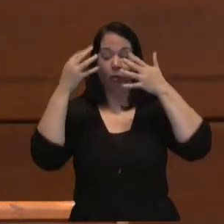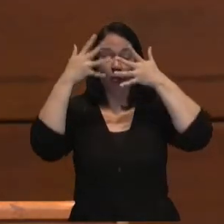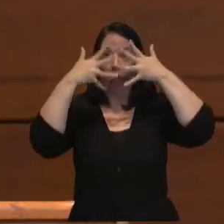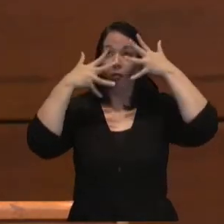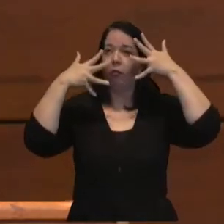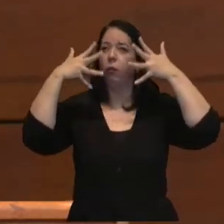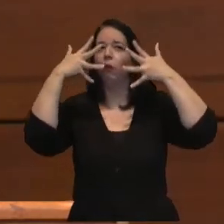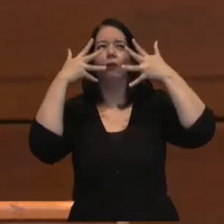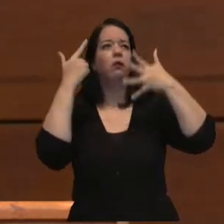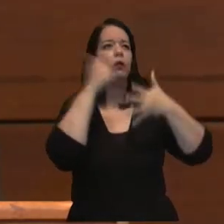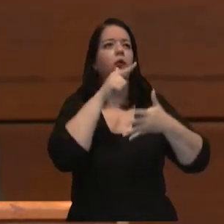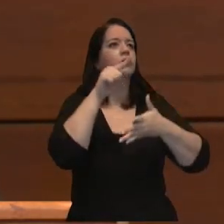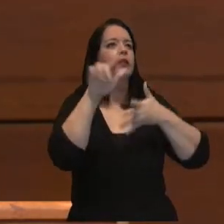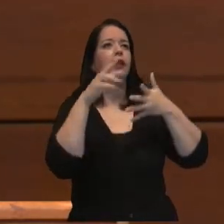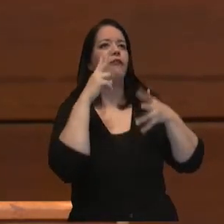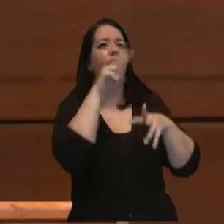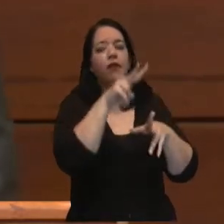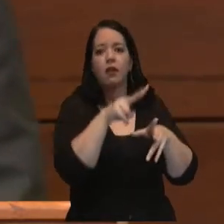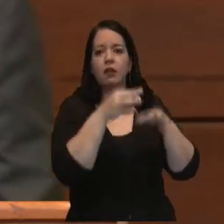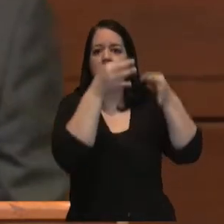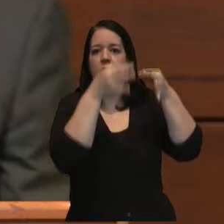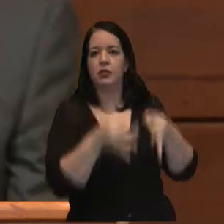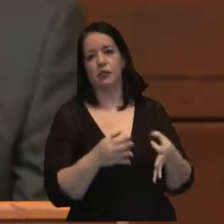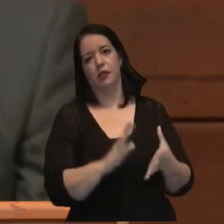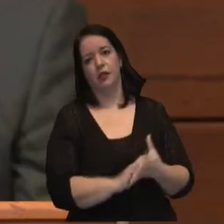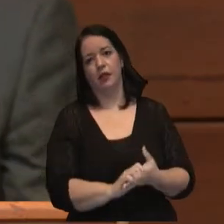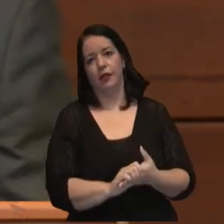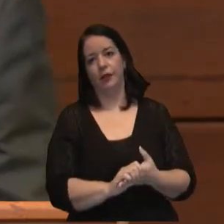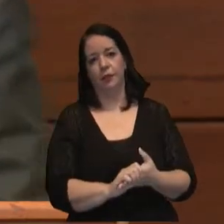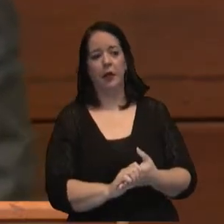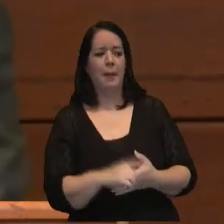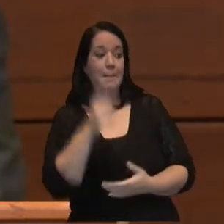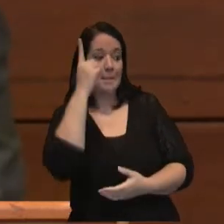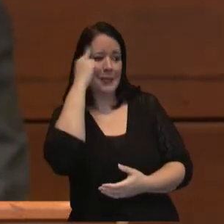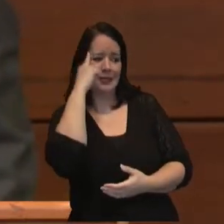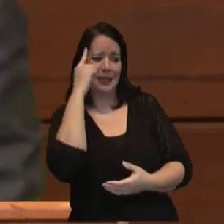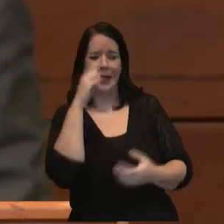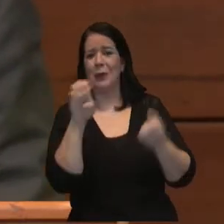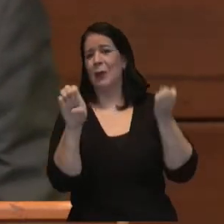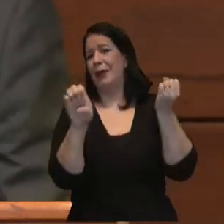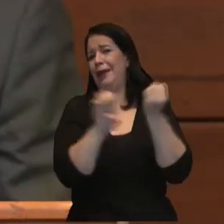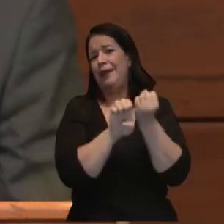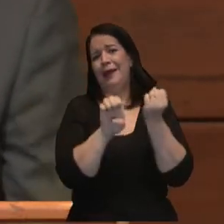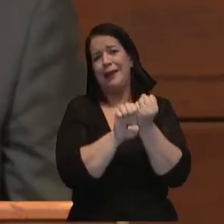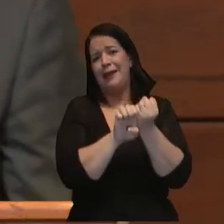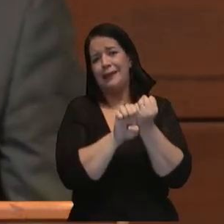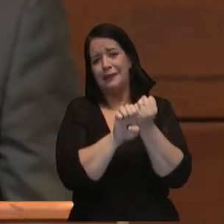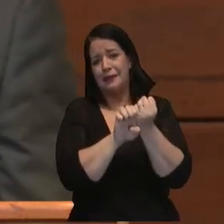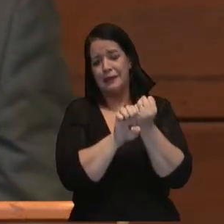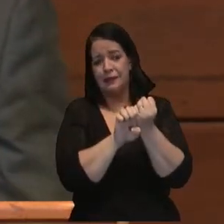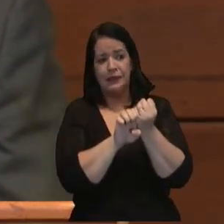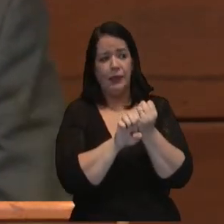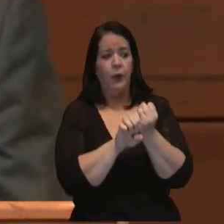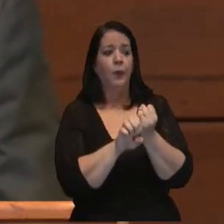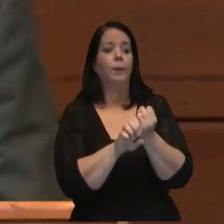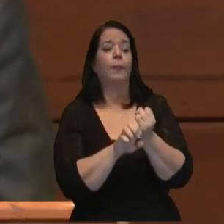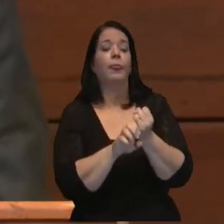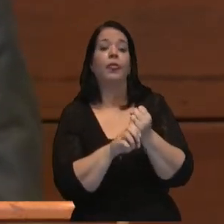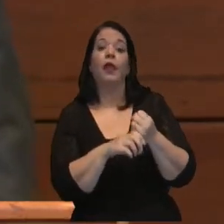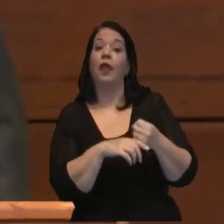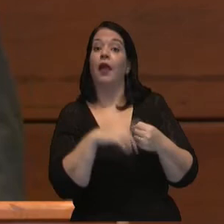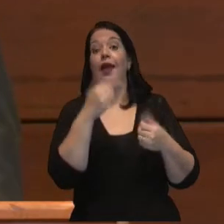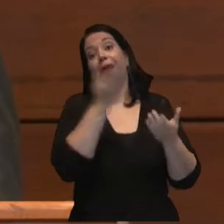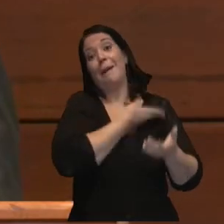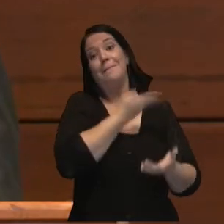não está aqui, não. Eliseu não está aqui, ele está em outra cidade, em outro lugar. Eu vou conduzi-los até lá. E é